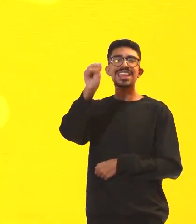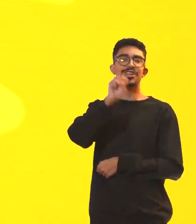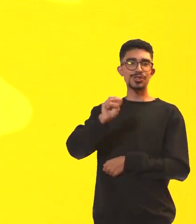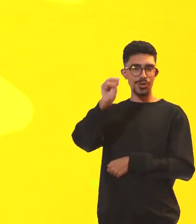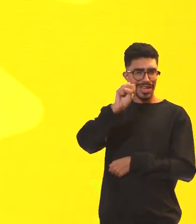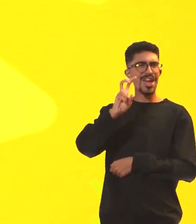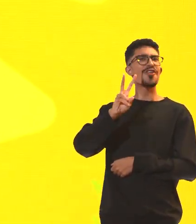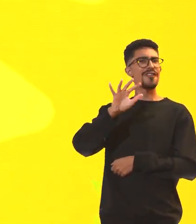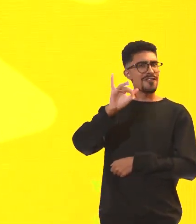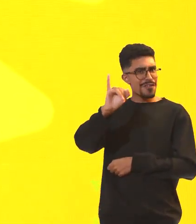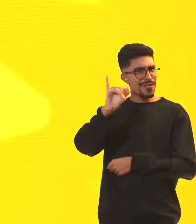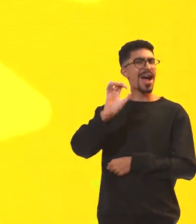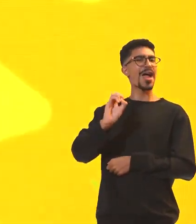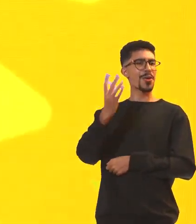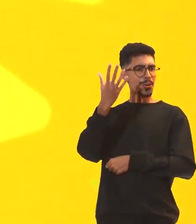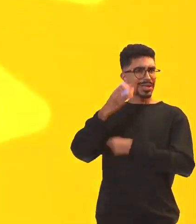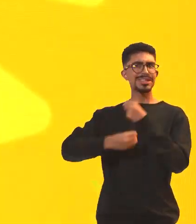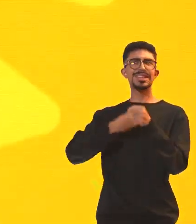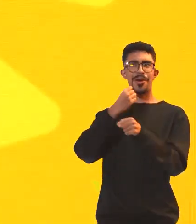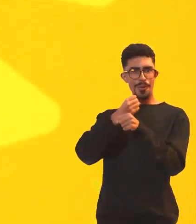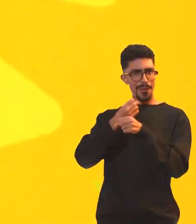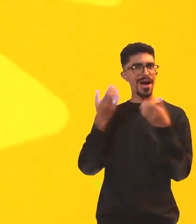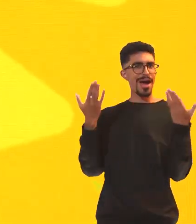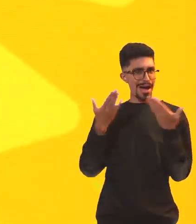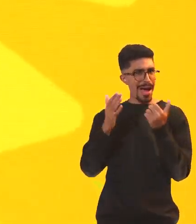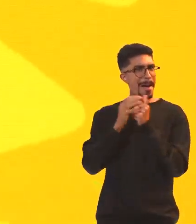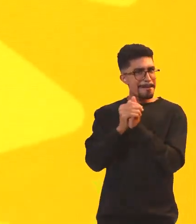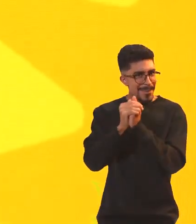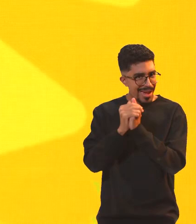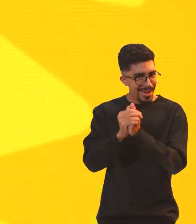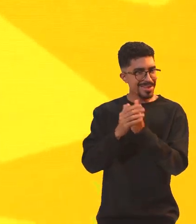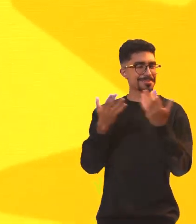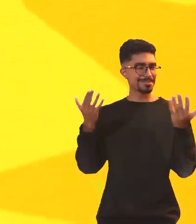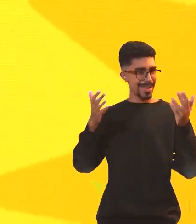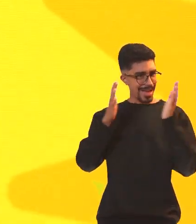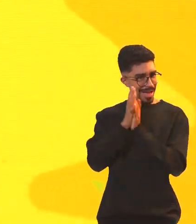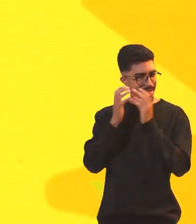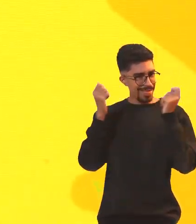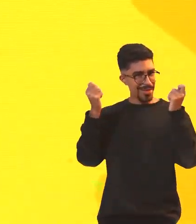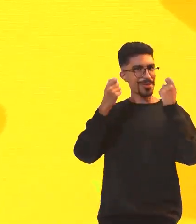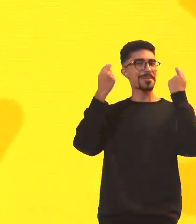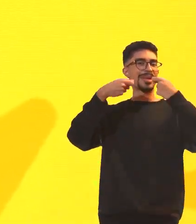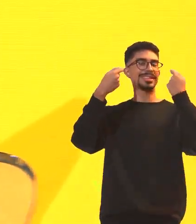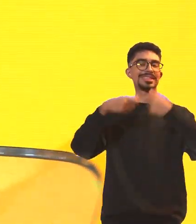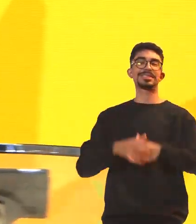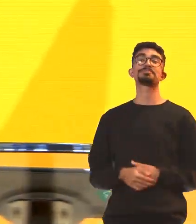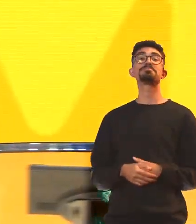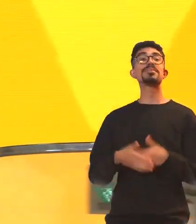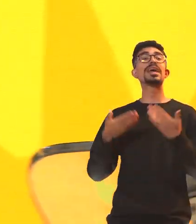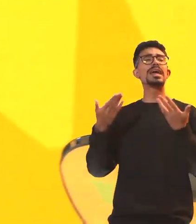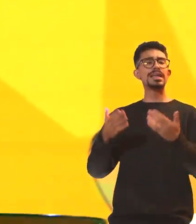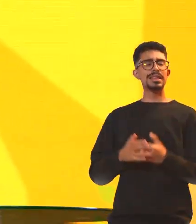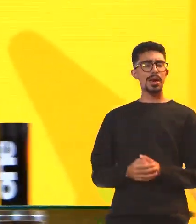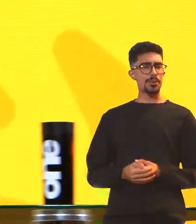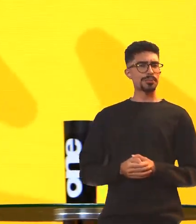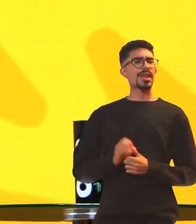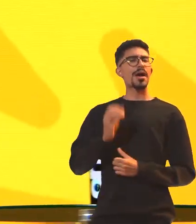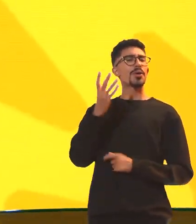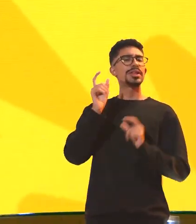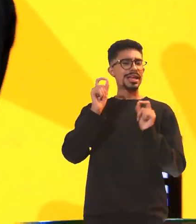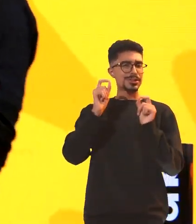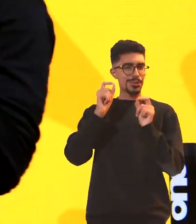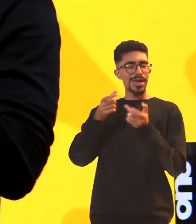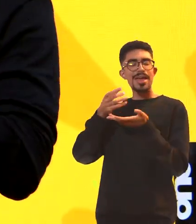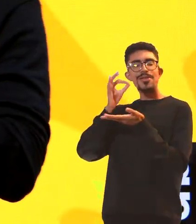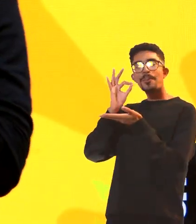ano. Primeiro semestre, mas tem que buscar Jesus em primeiro lugar. Aleluia, tá? Ok, aí eles vão, tomam um café, o interesse